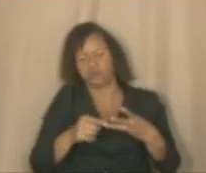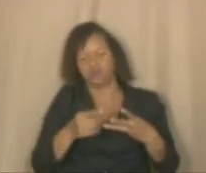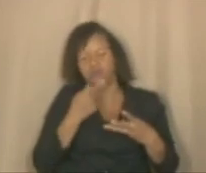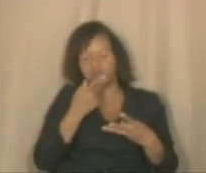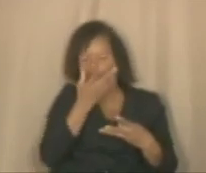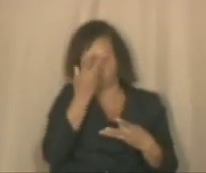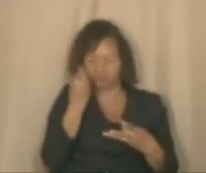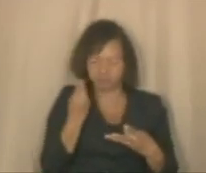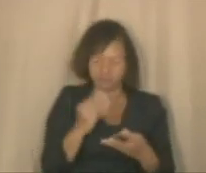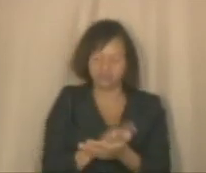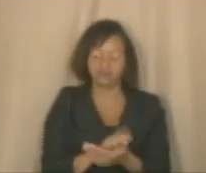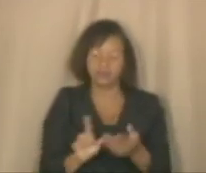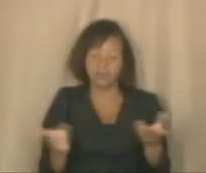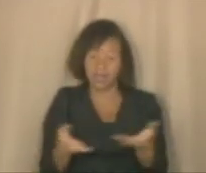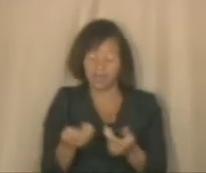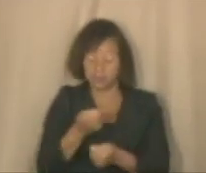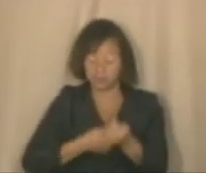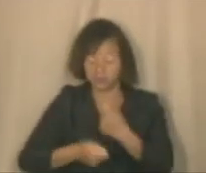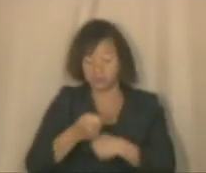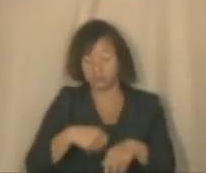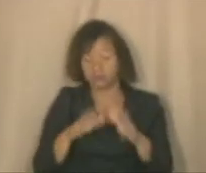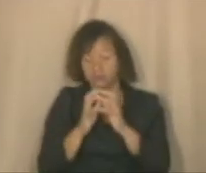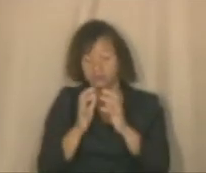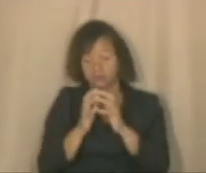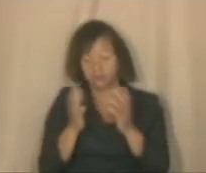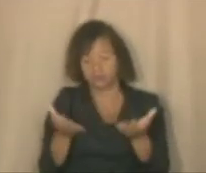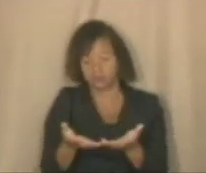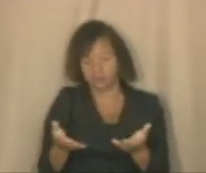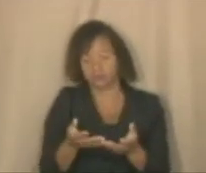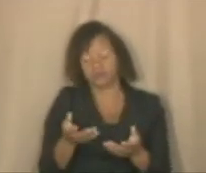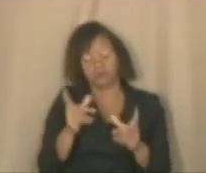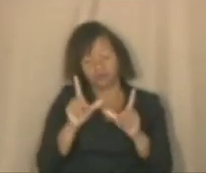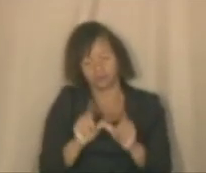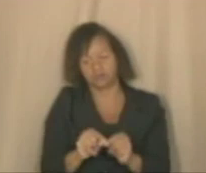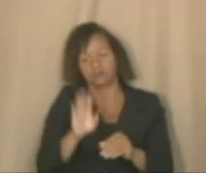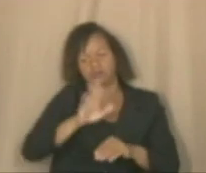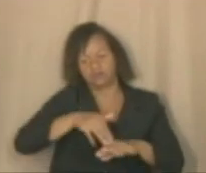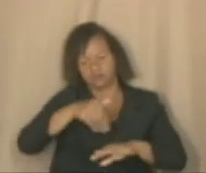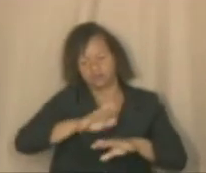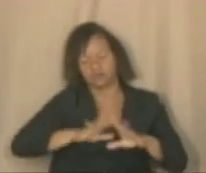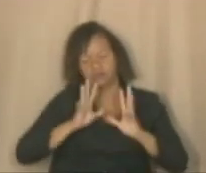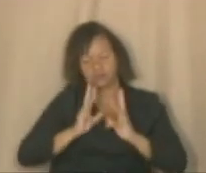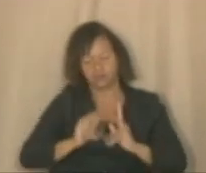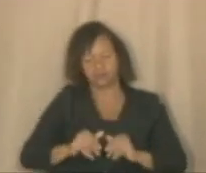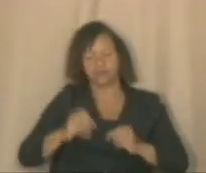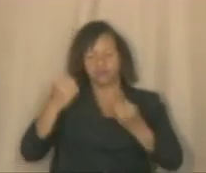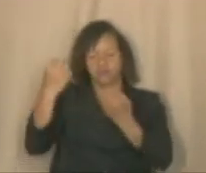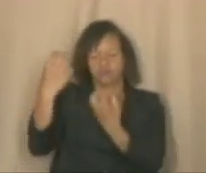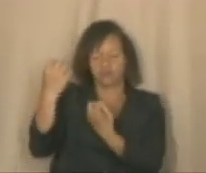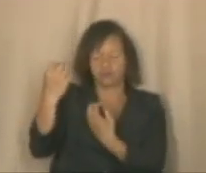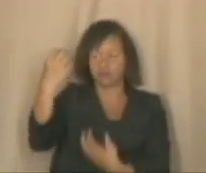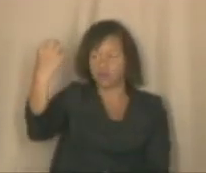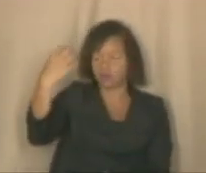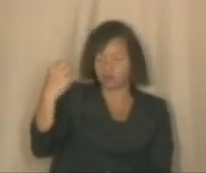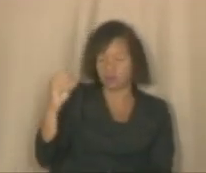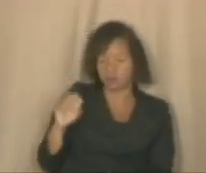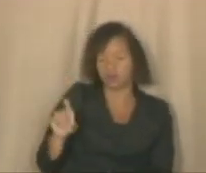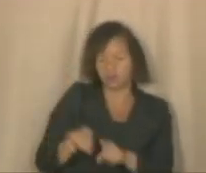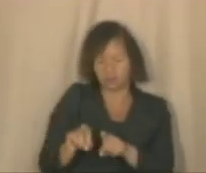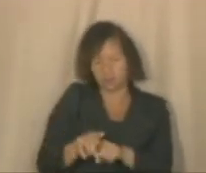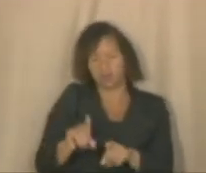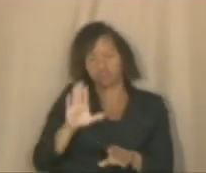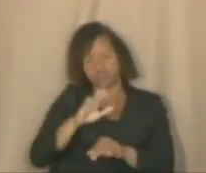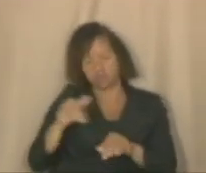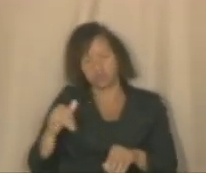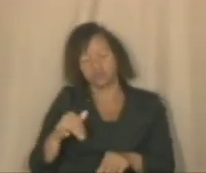ano, a administração municipal vai redobrar os esforços para manutenção, pintura, capinação e sinalização, além da substituição